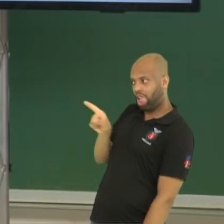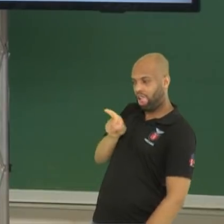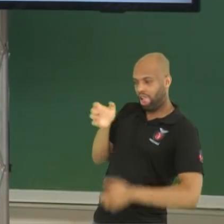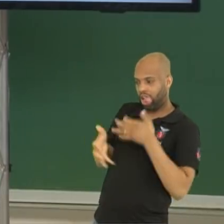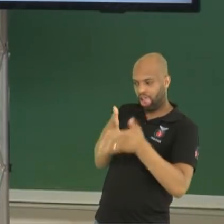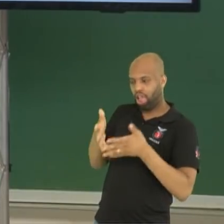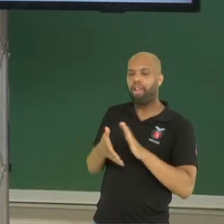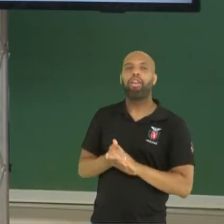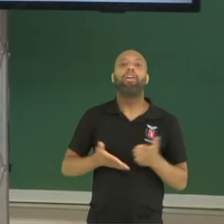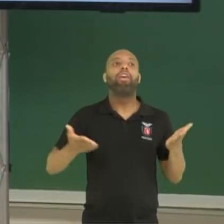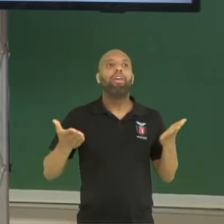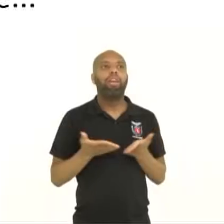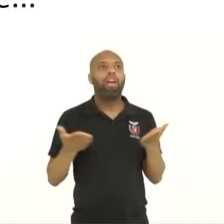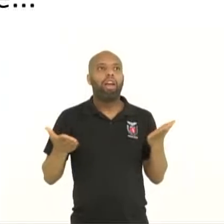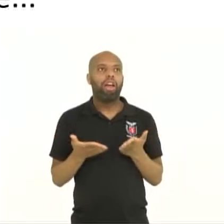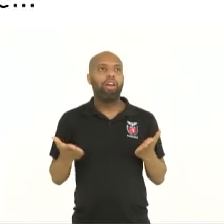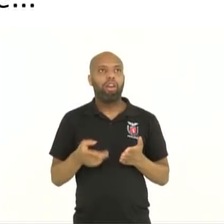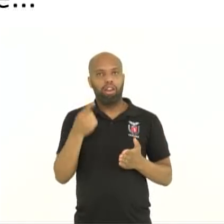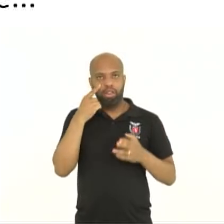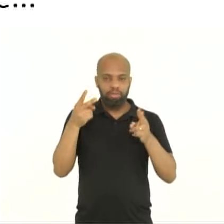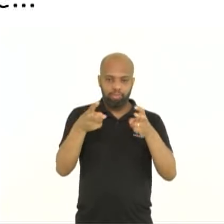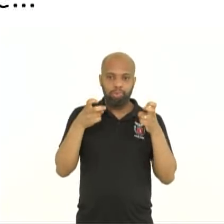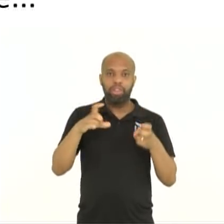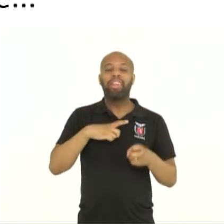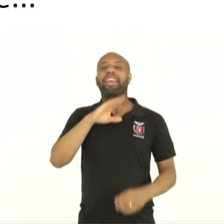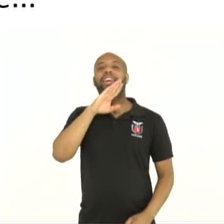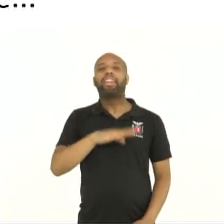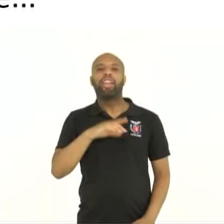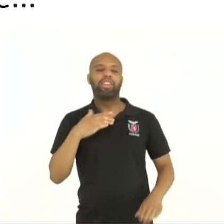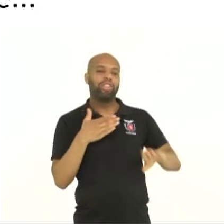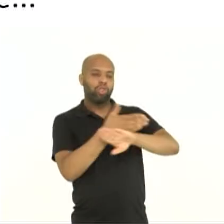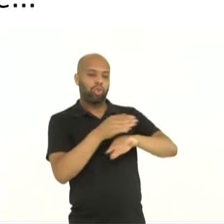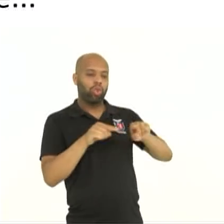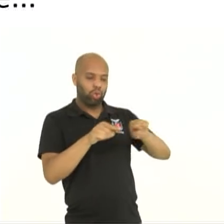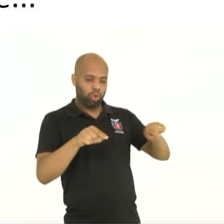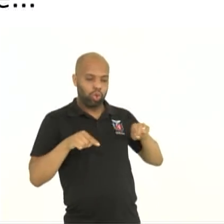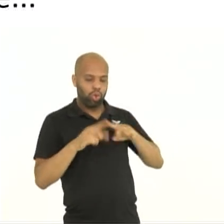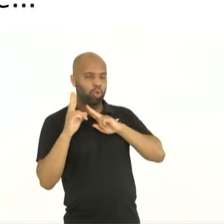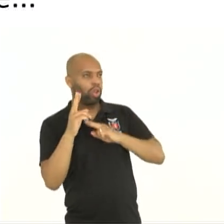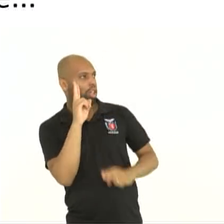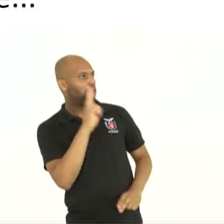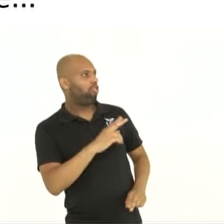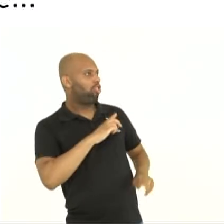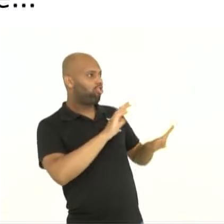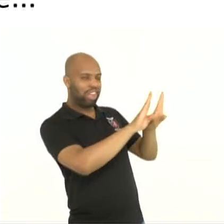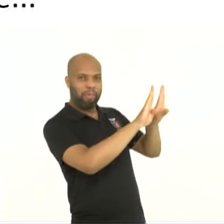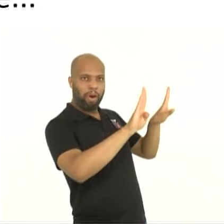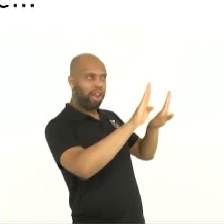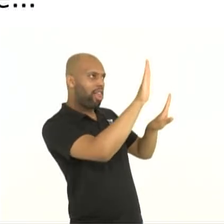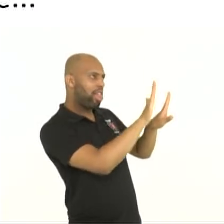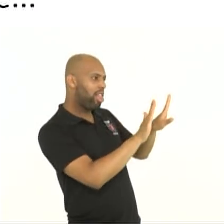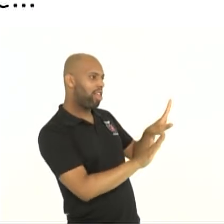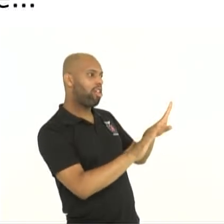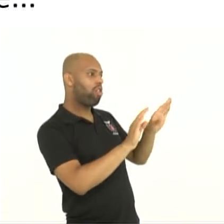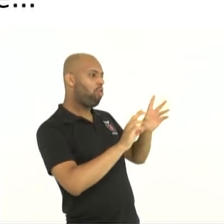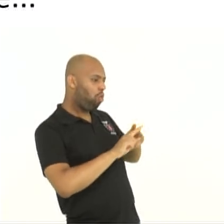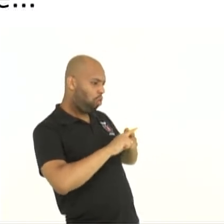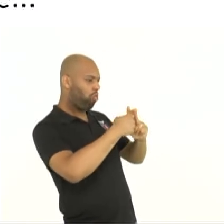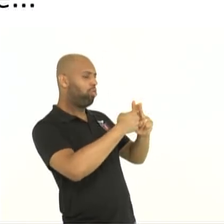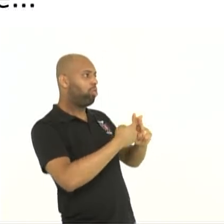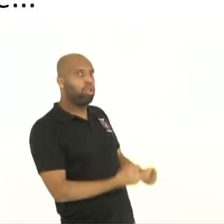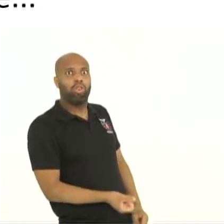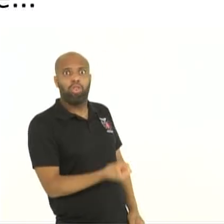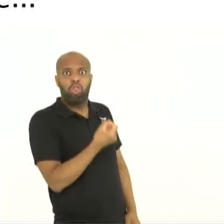Agora o nosso quiz. Observe aqui, ó. Uma tarde entrou no quarto e viu a mancha de cimento novo na parede,